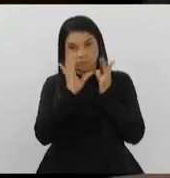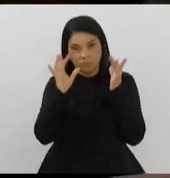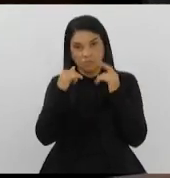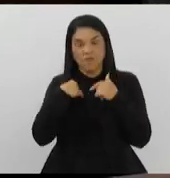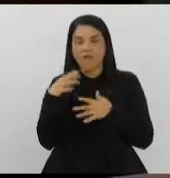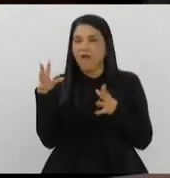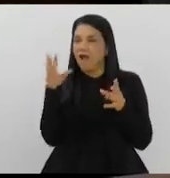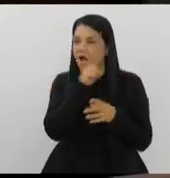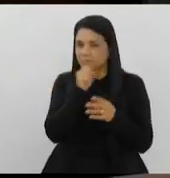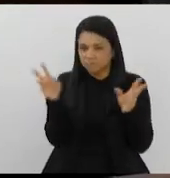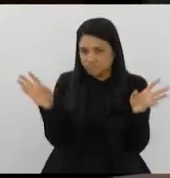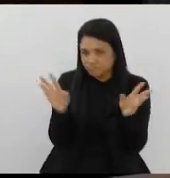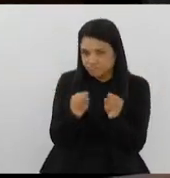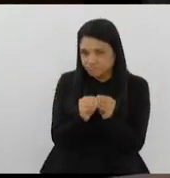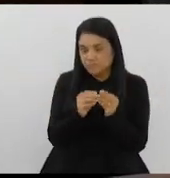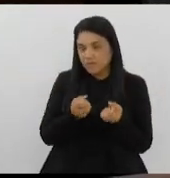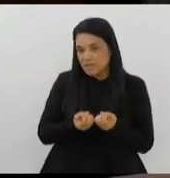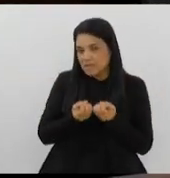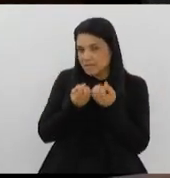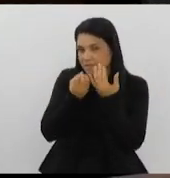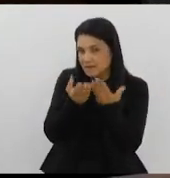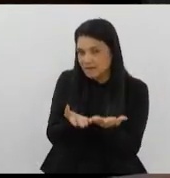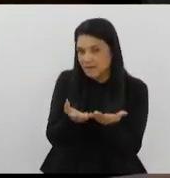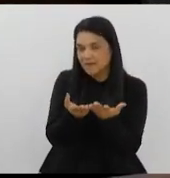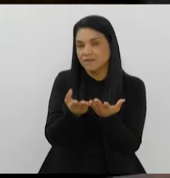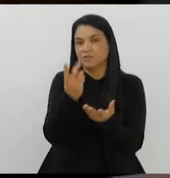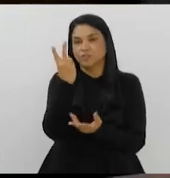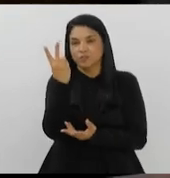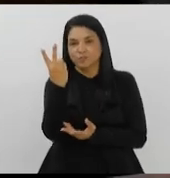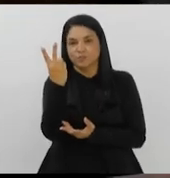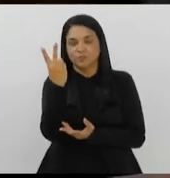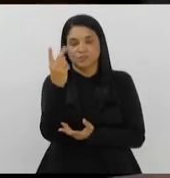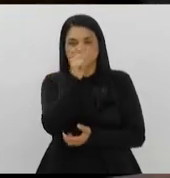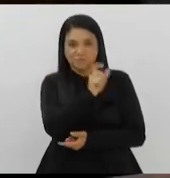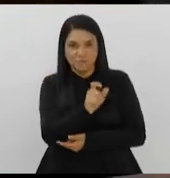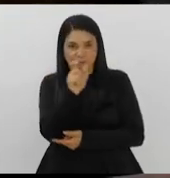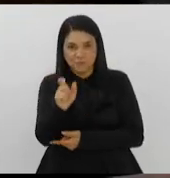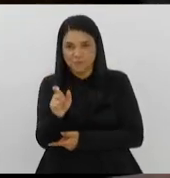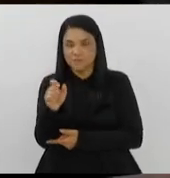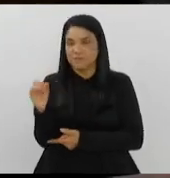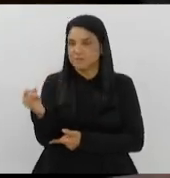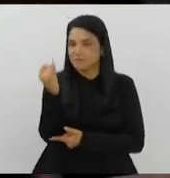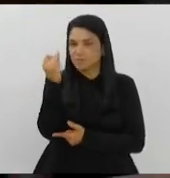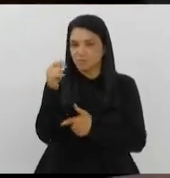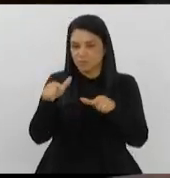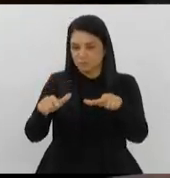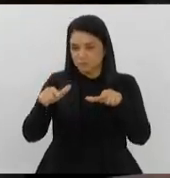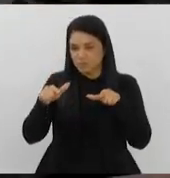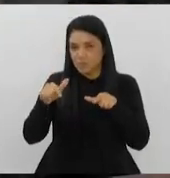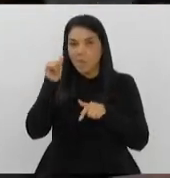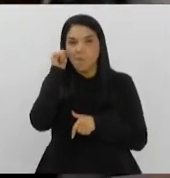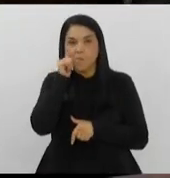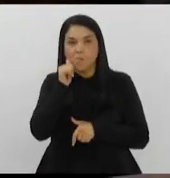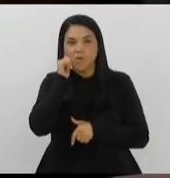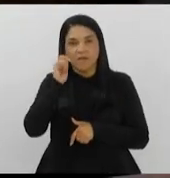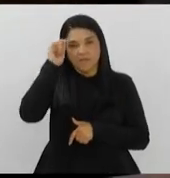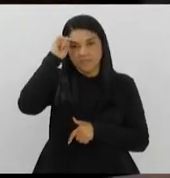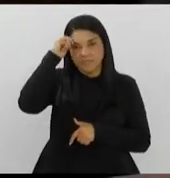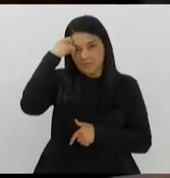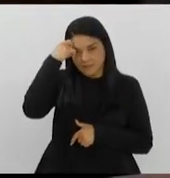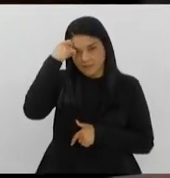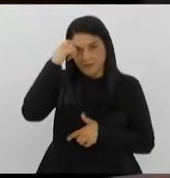Eu queria aqui entregar para duas pessoas muito importantes o diploma Mulher Negra, Latina e